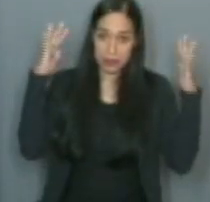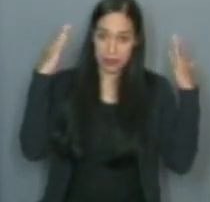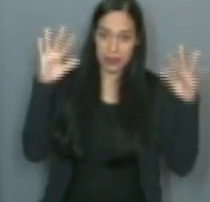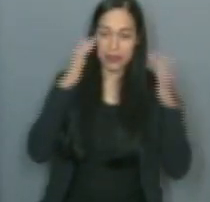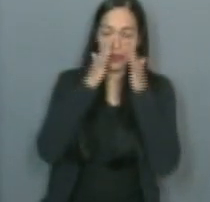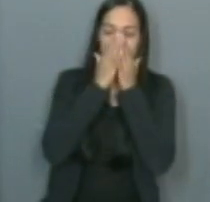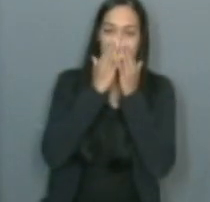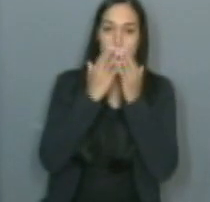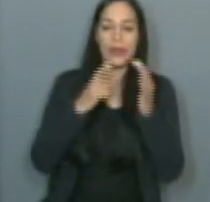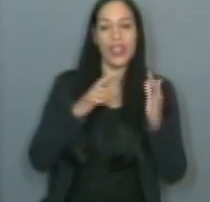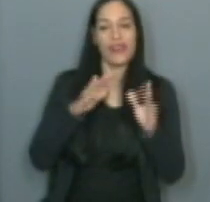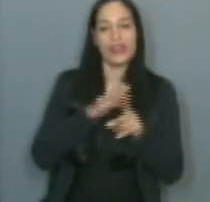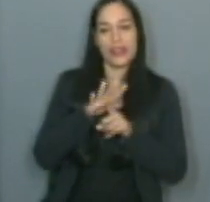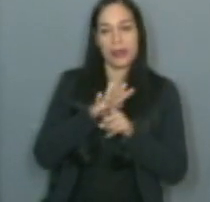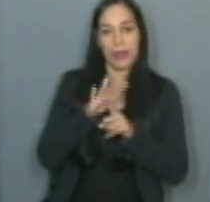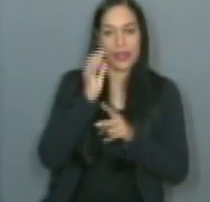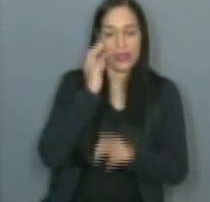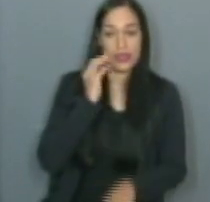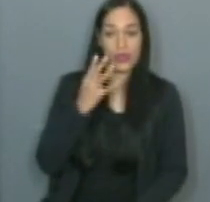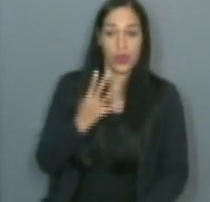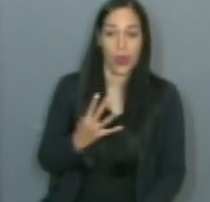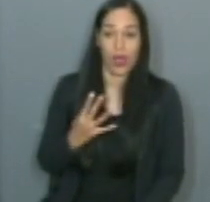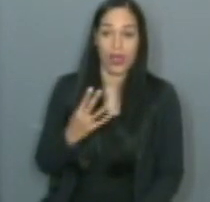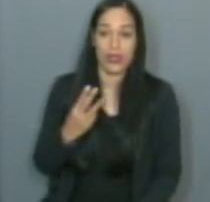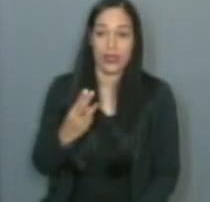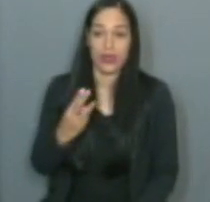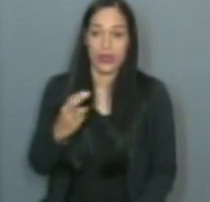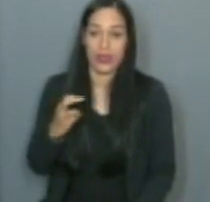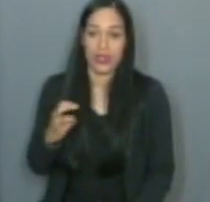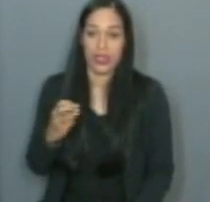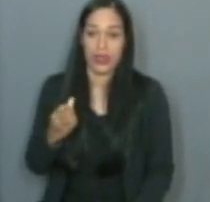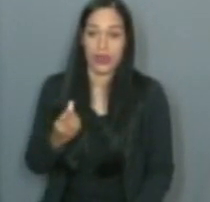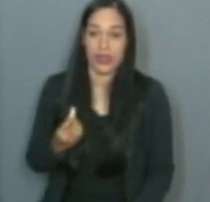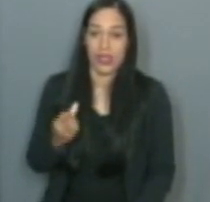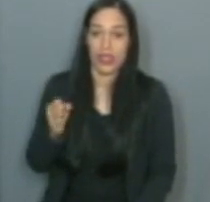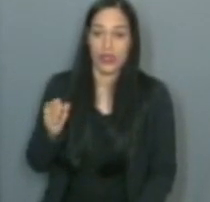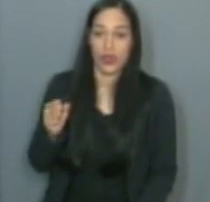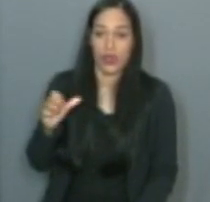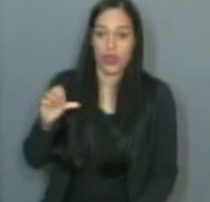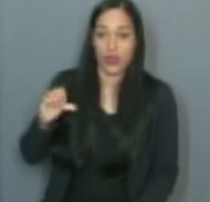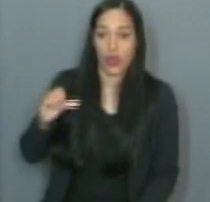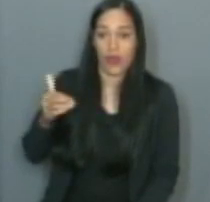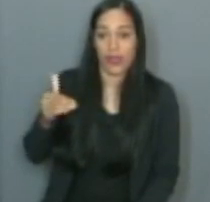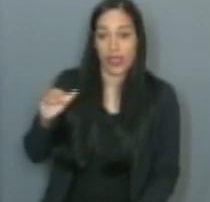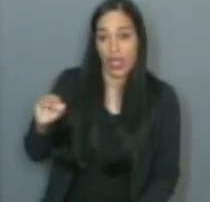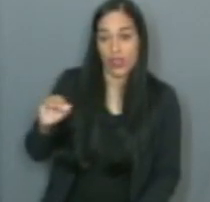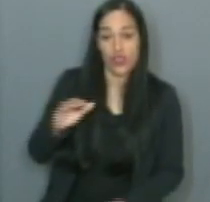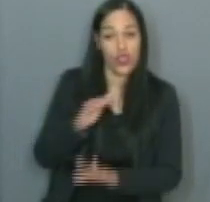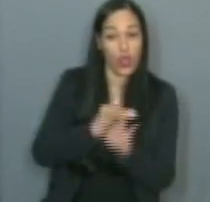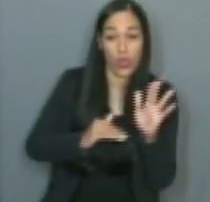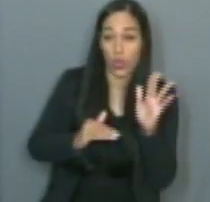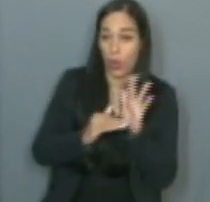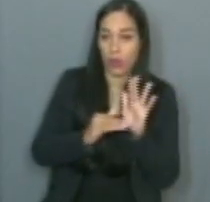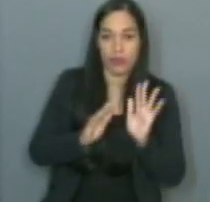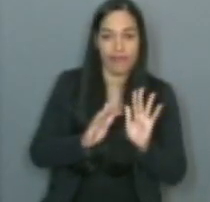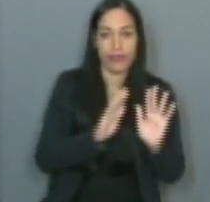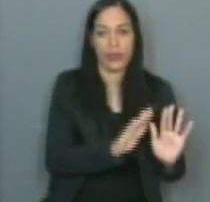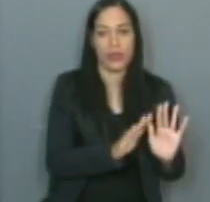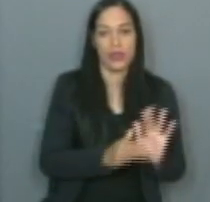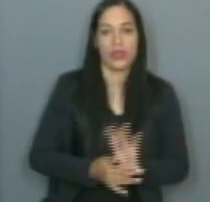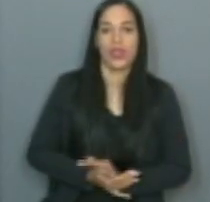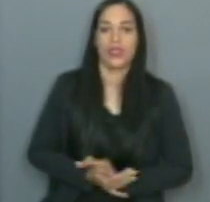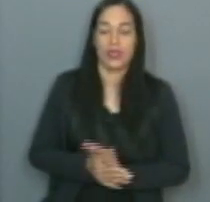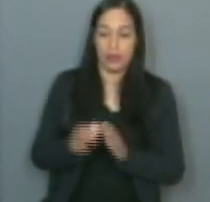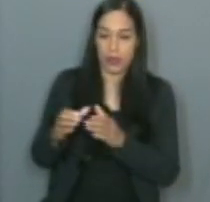o senhor teve as emendas 4, 5, 6, 8, 9 e 10, todas rejeitadas